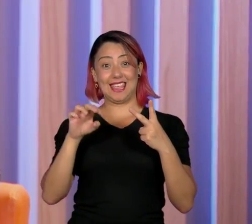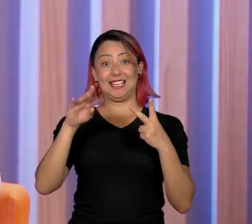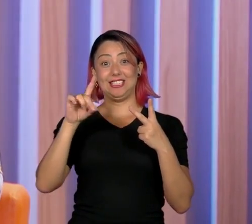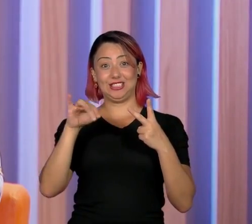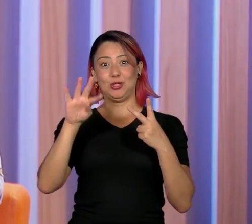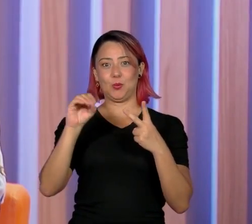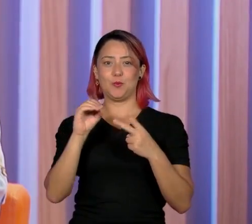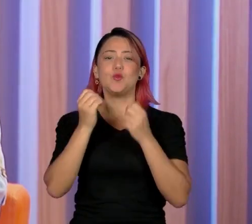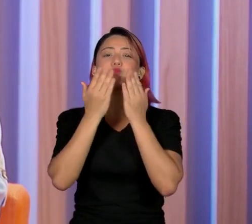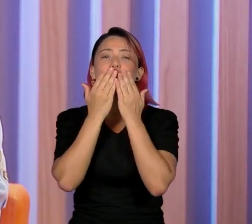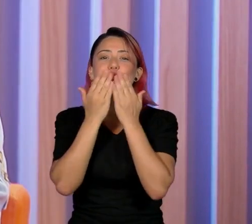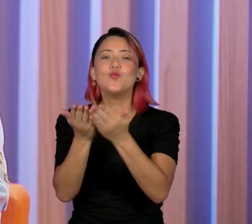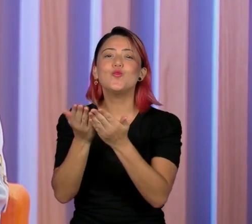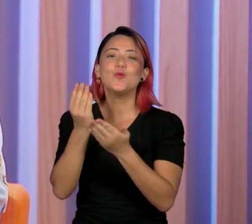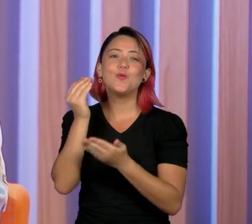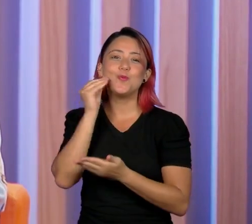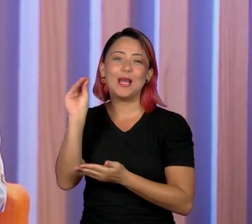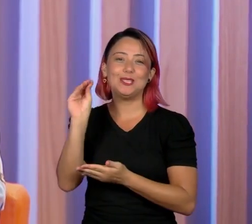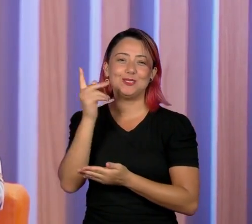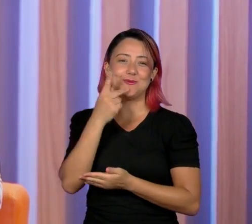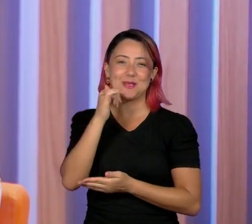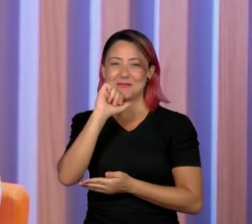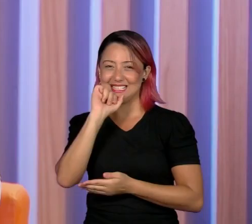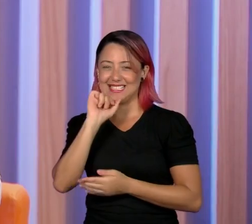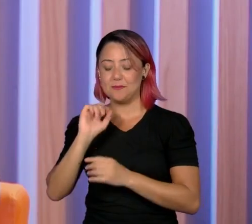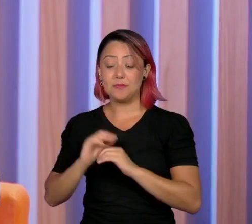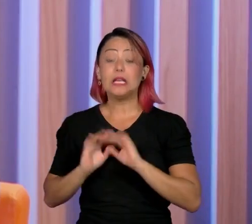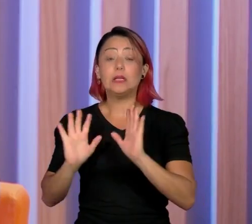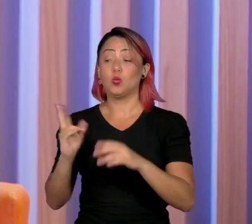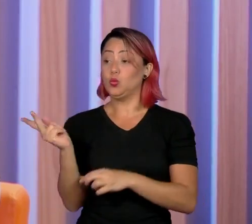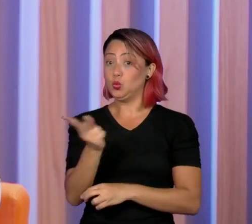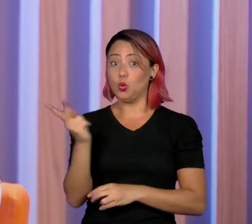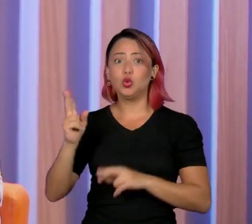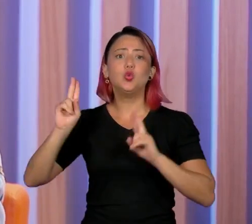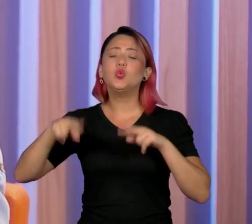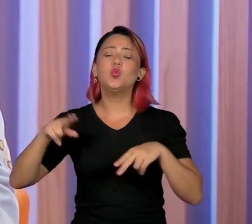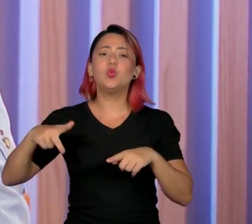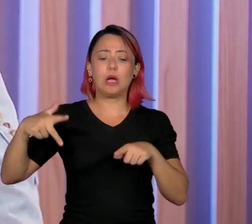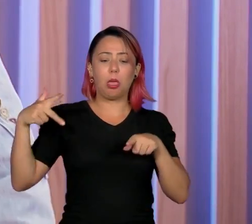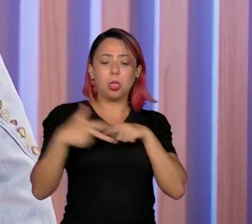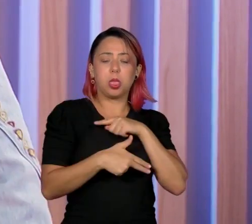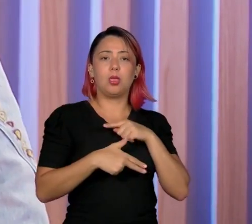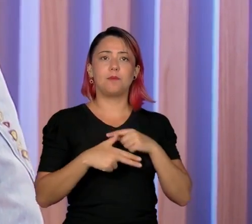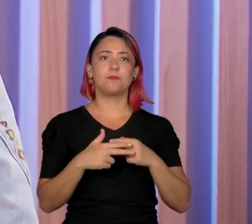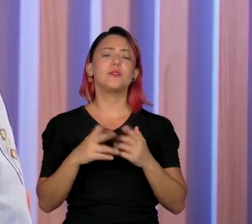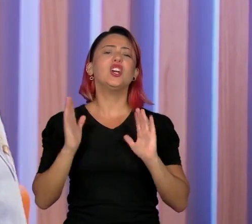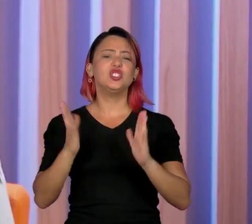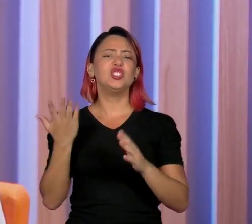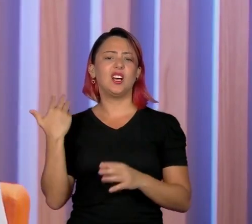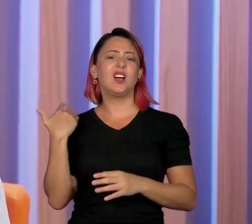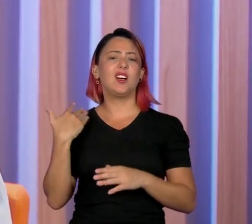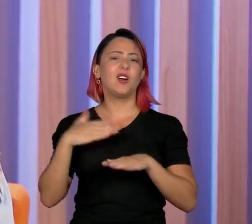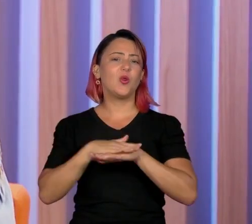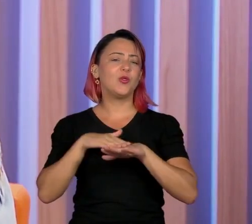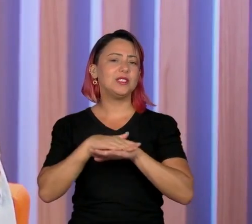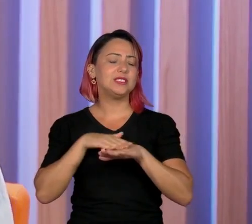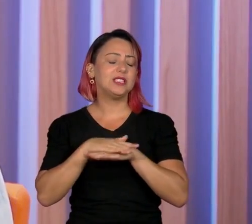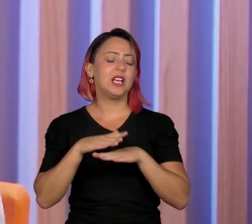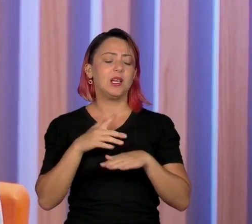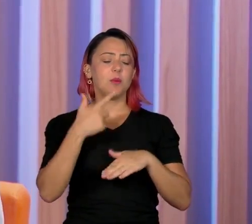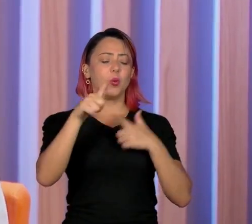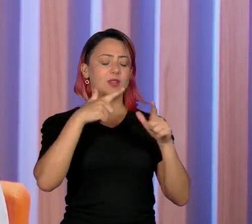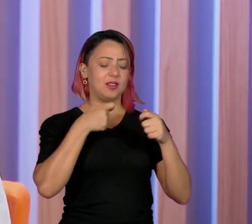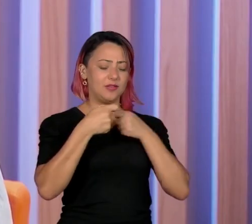Eles não impediram que eu fosse artista, né? Inclusive, eu falei disso recentemente numa